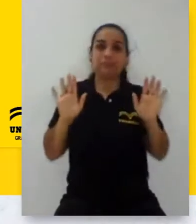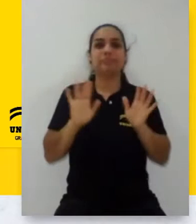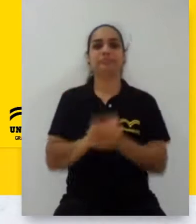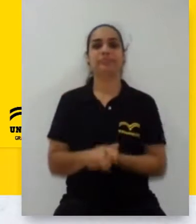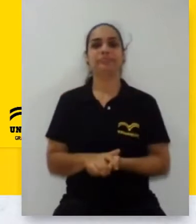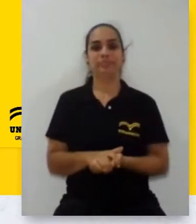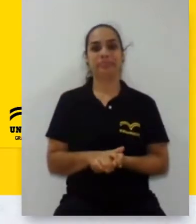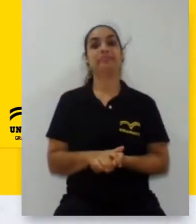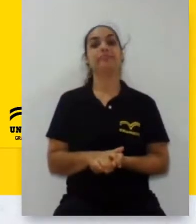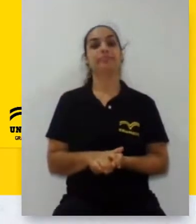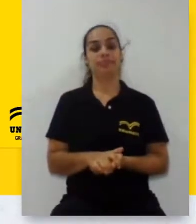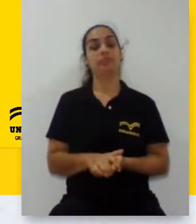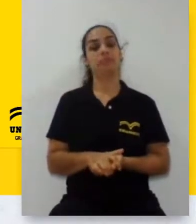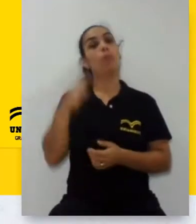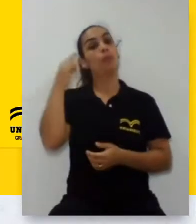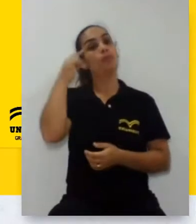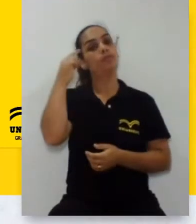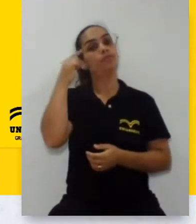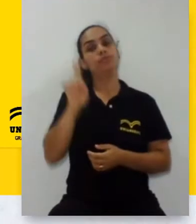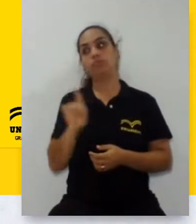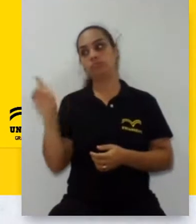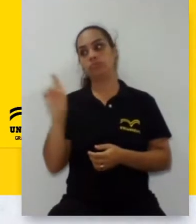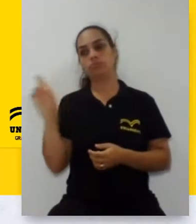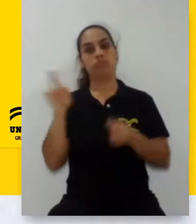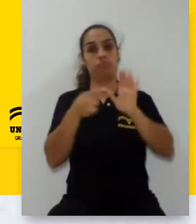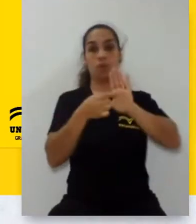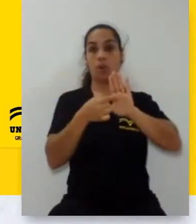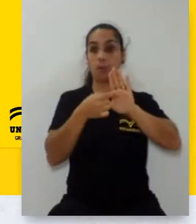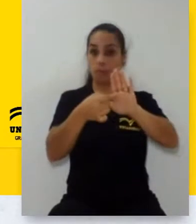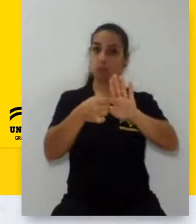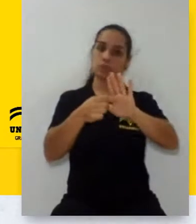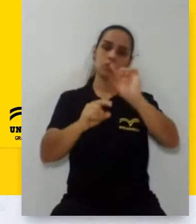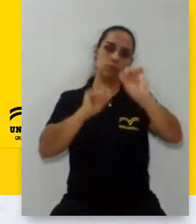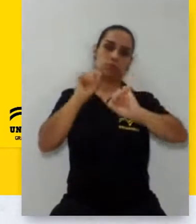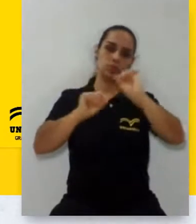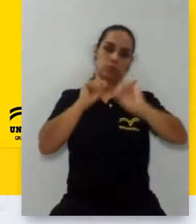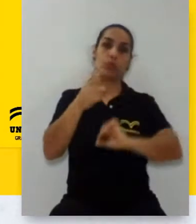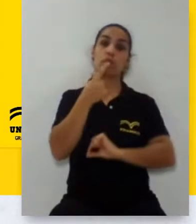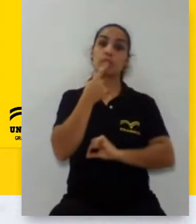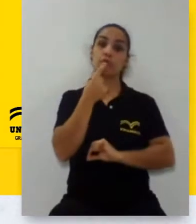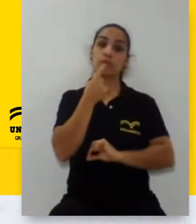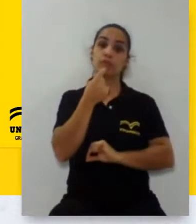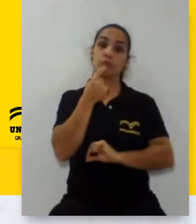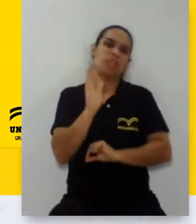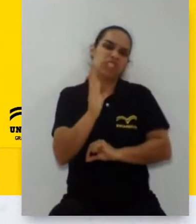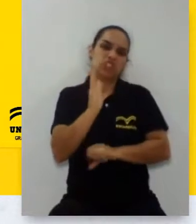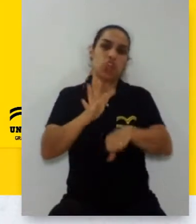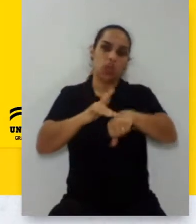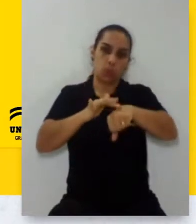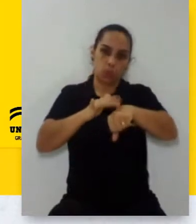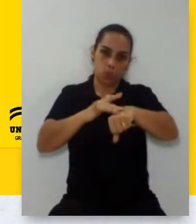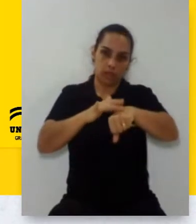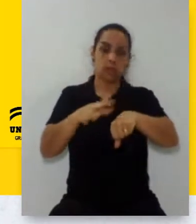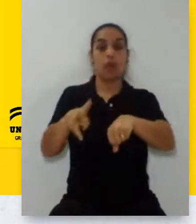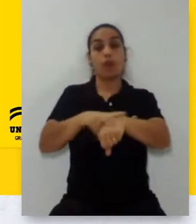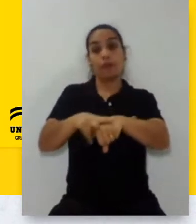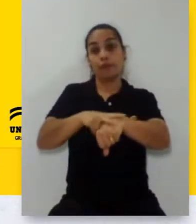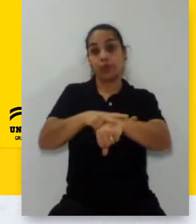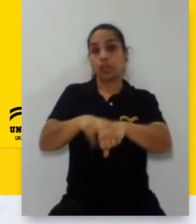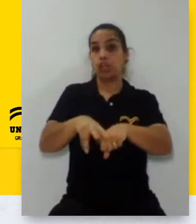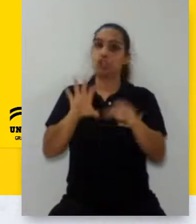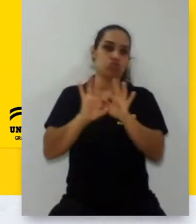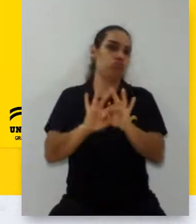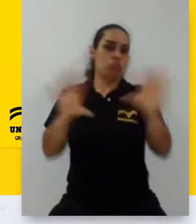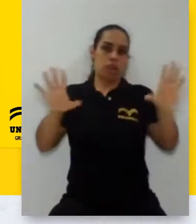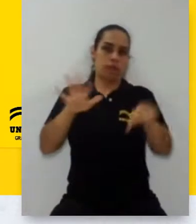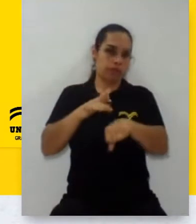algum fator de risco, ou seja, já tem alguma doença desenvolvida, e a linha verde é para aqueles que não têm nenhuma doença desenvolvida. O que eu quero falar para vocês